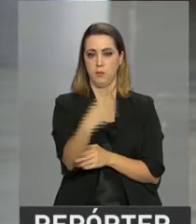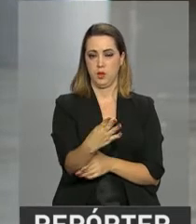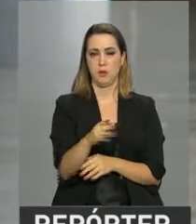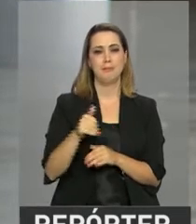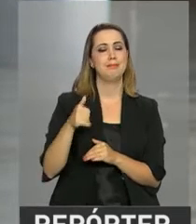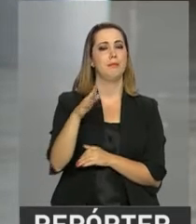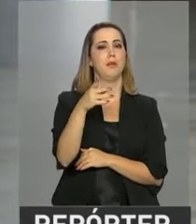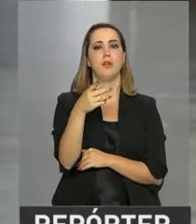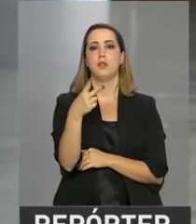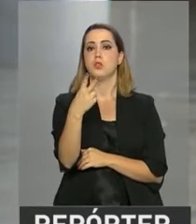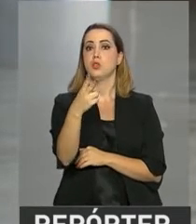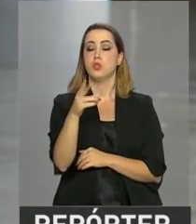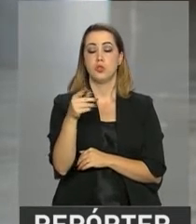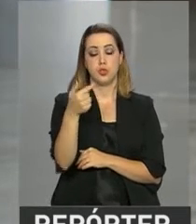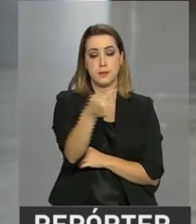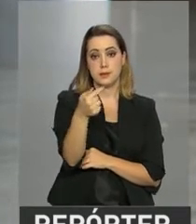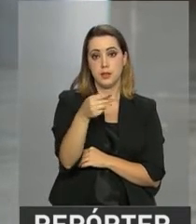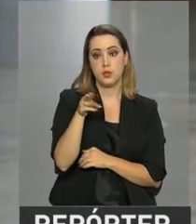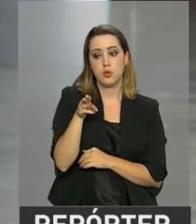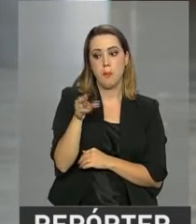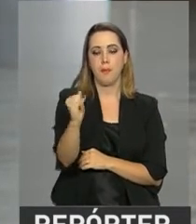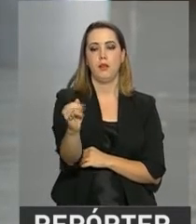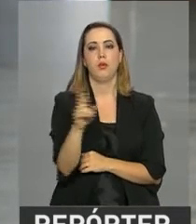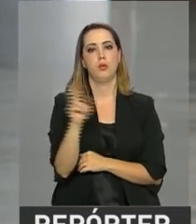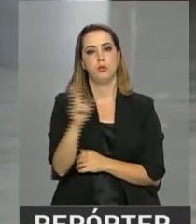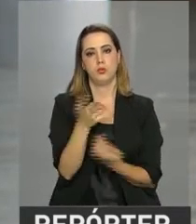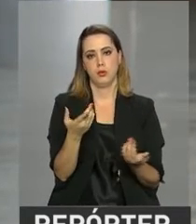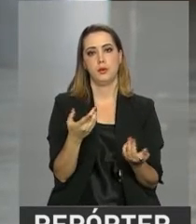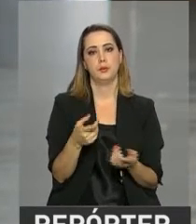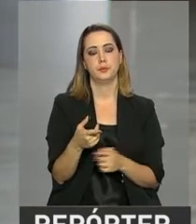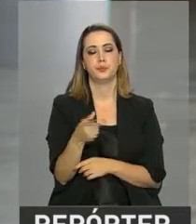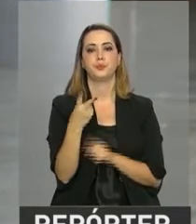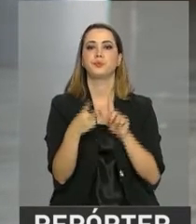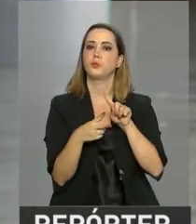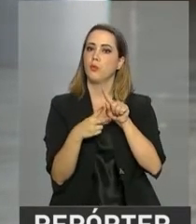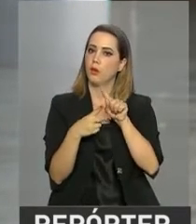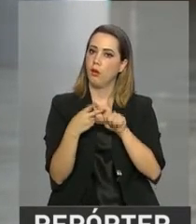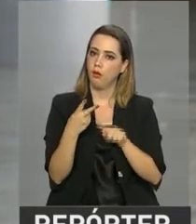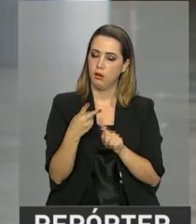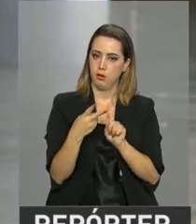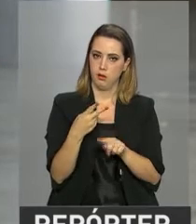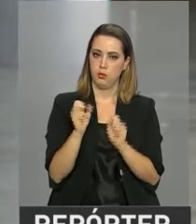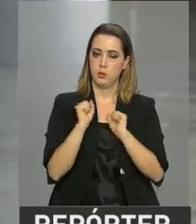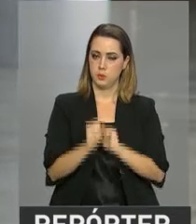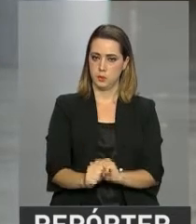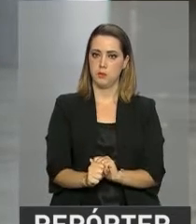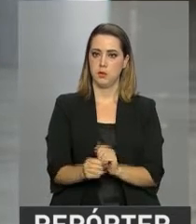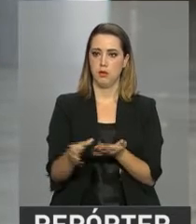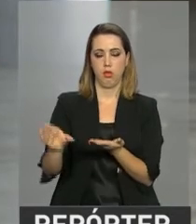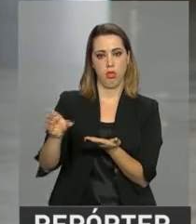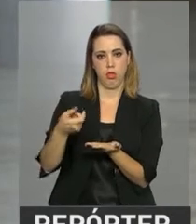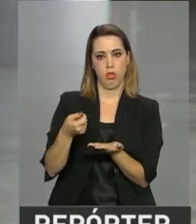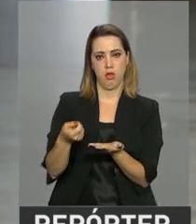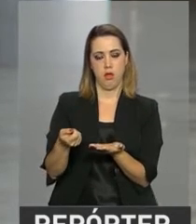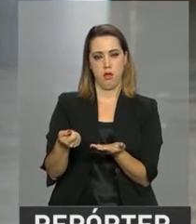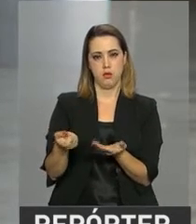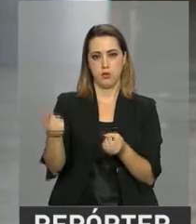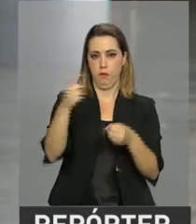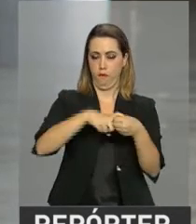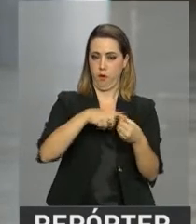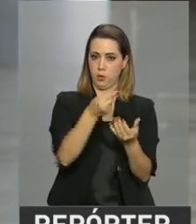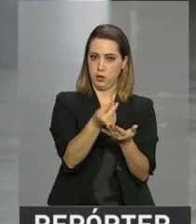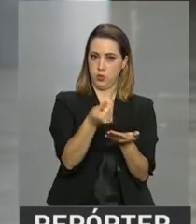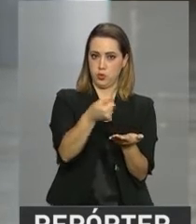O TCU também dá duas possibilidades ao Banco Nacional de Desenvolvimento Econômico e Social: devolver essa quantia